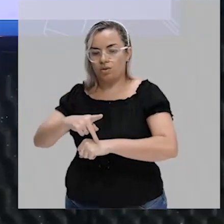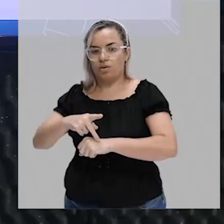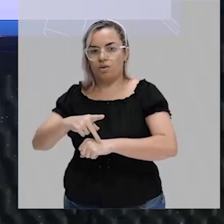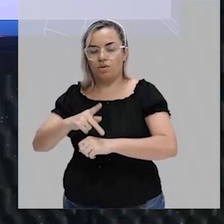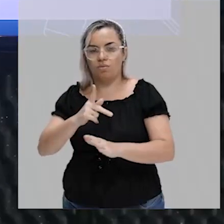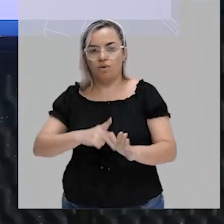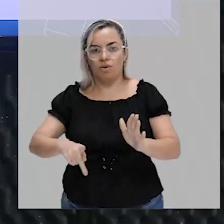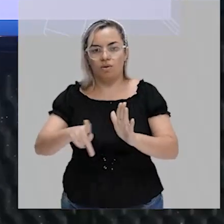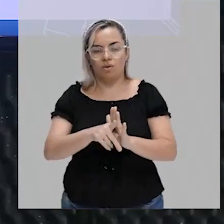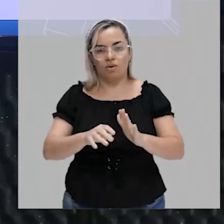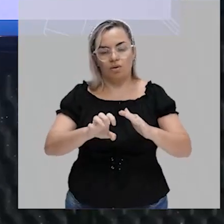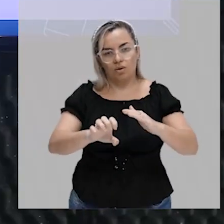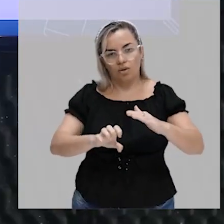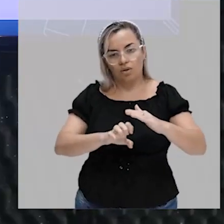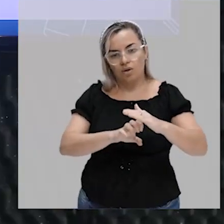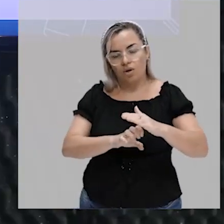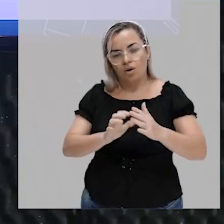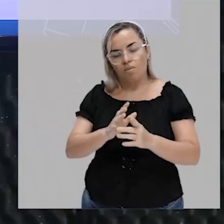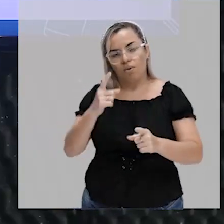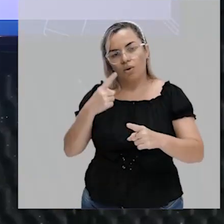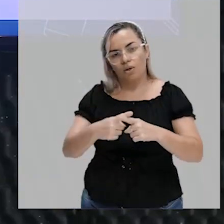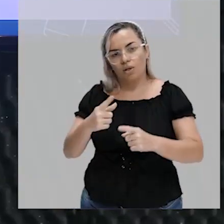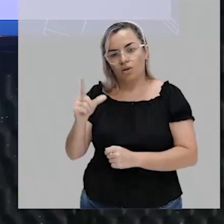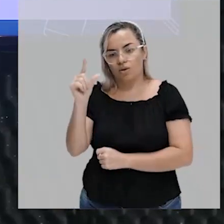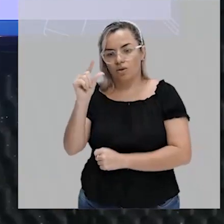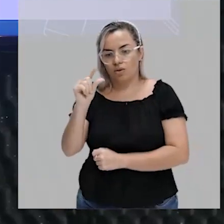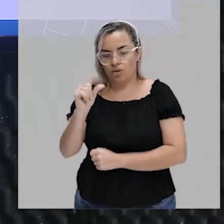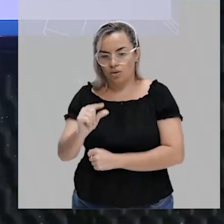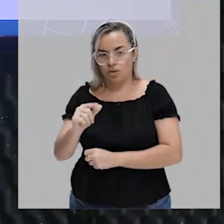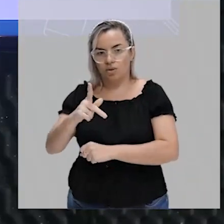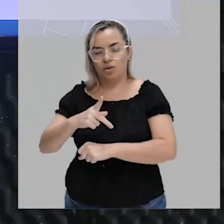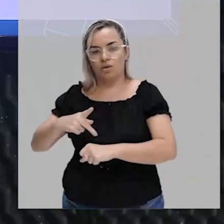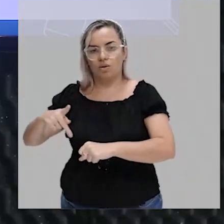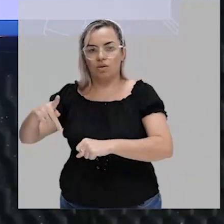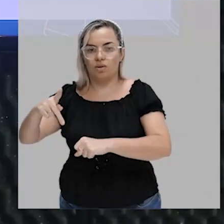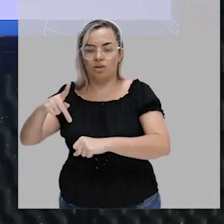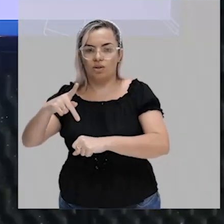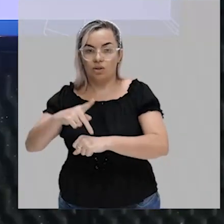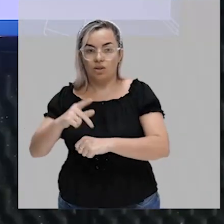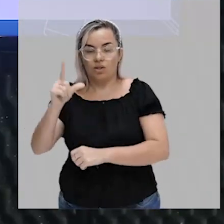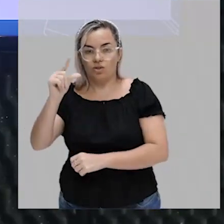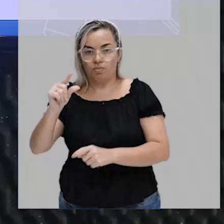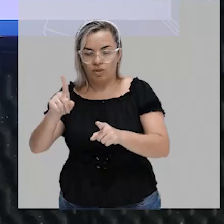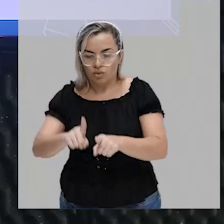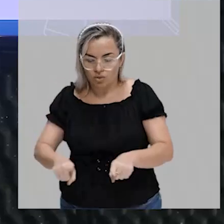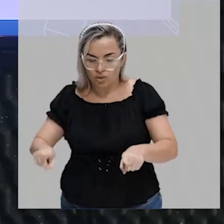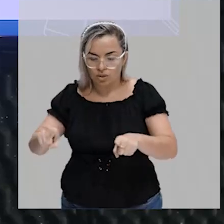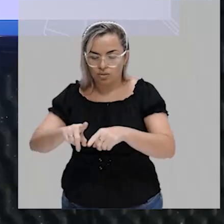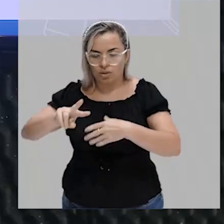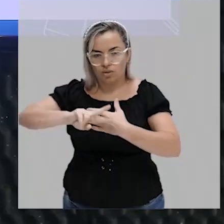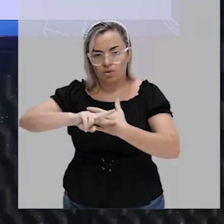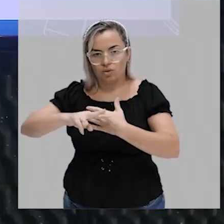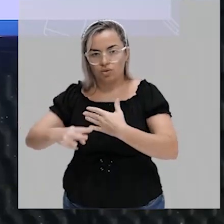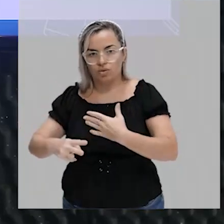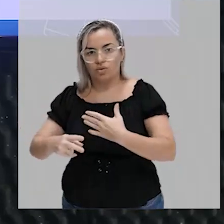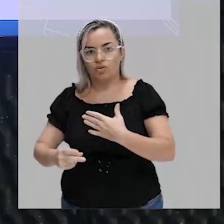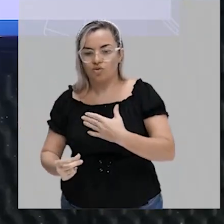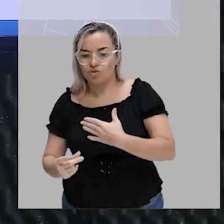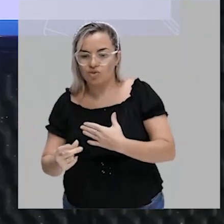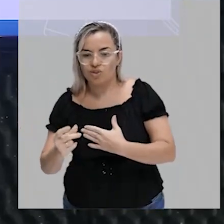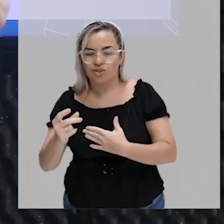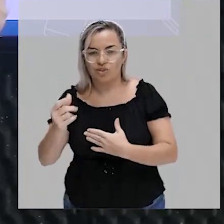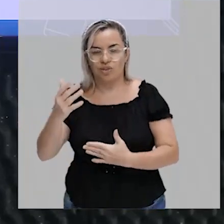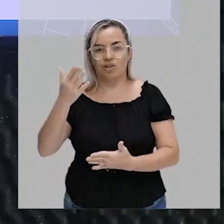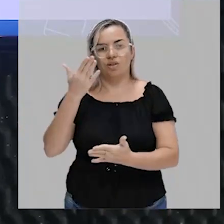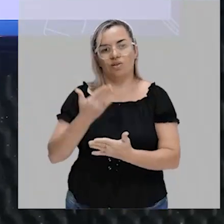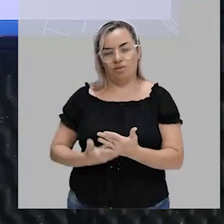diminui a responsabilidade do Estado por um lado e principalmente diminui os seus custos. O Estado vai ter um poder de regular, né? Mas